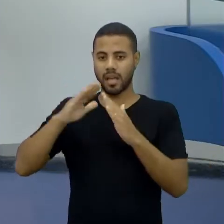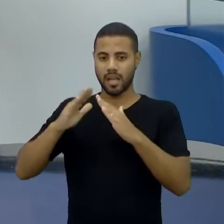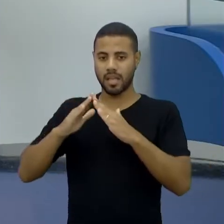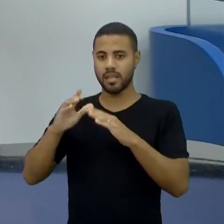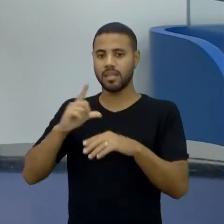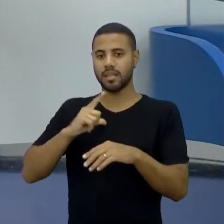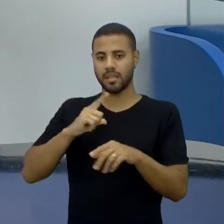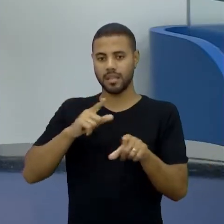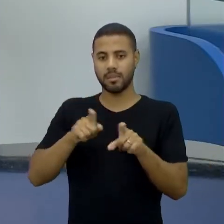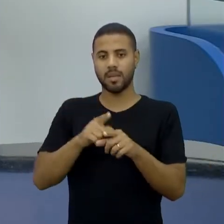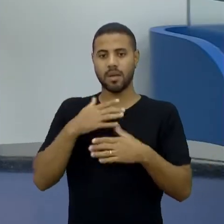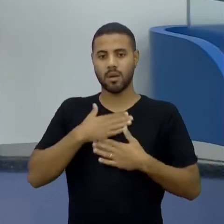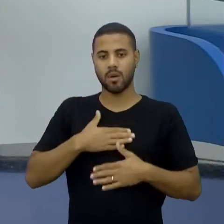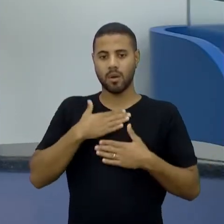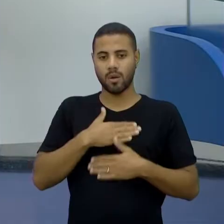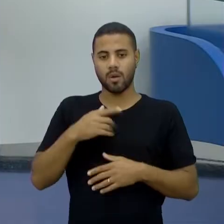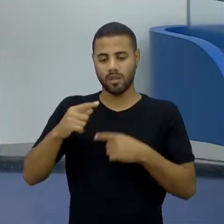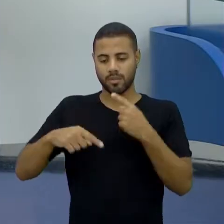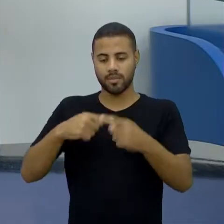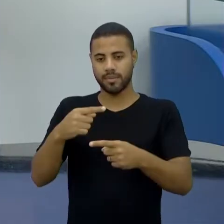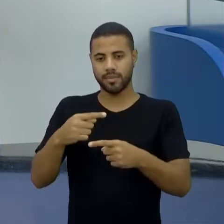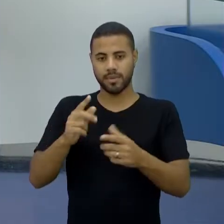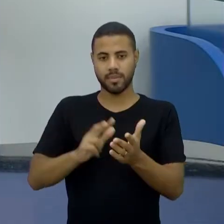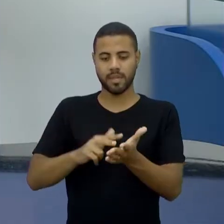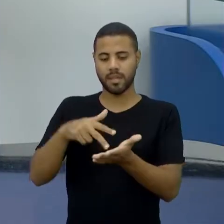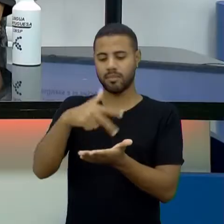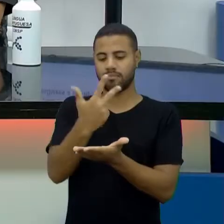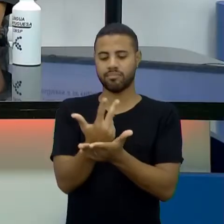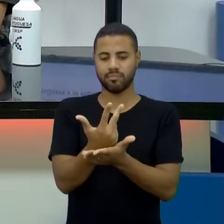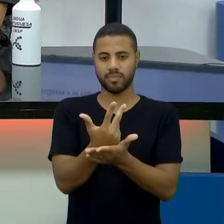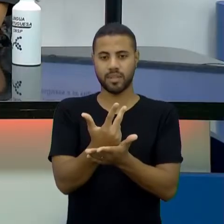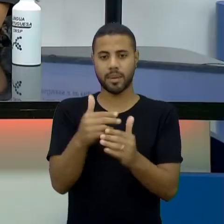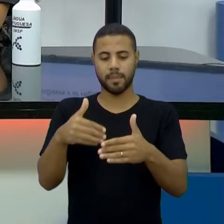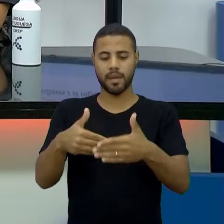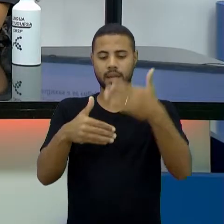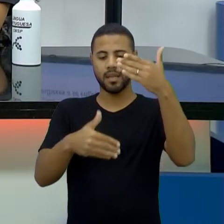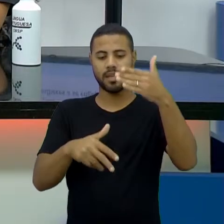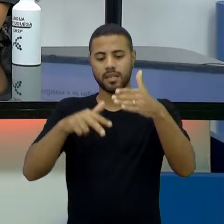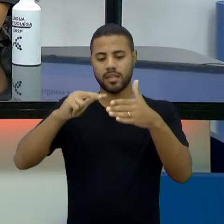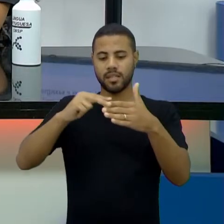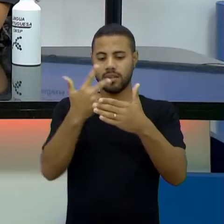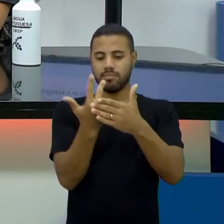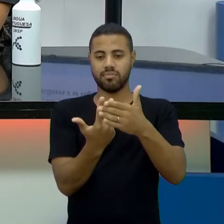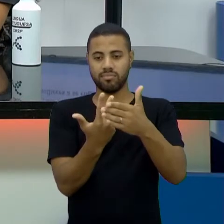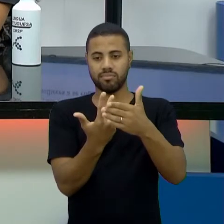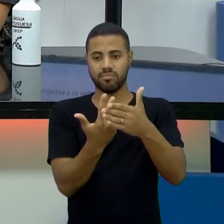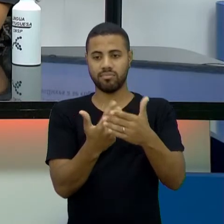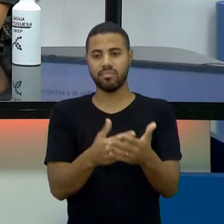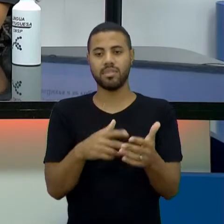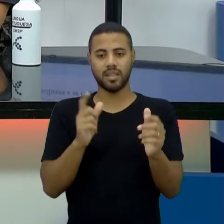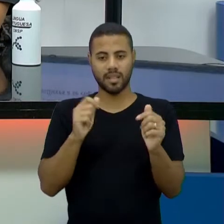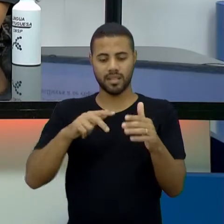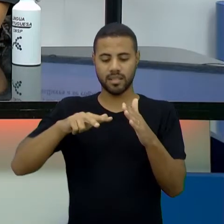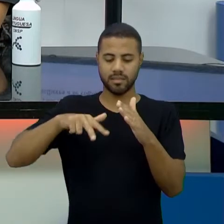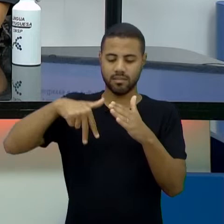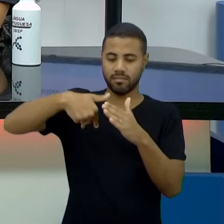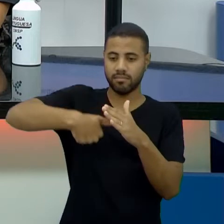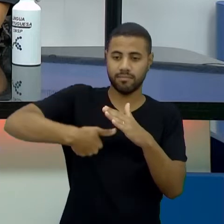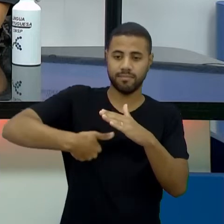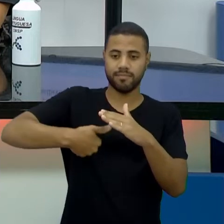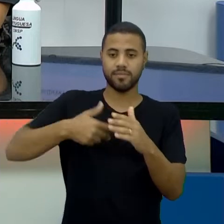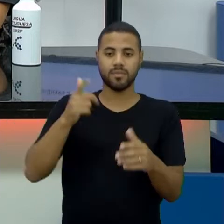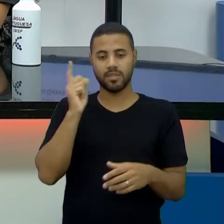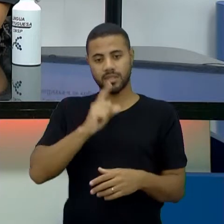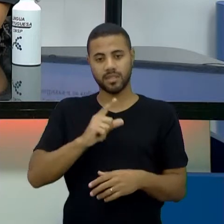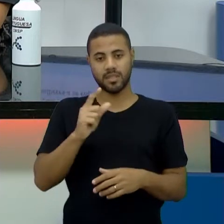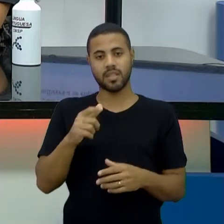virando, plantando bananeira nas paredes. Ela para na parede já... Então, plantando bananeira, estrelinha, estrela, tudo isso, na verdade, que leva esse